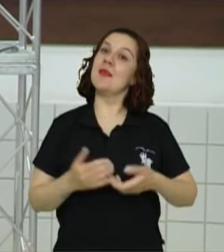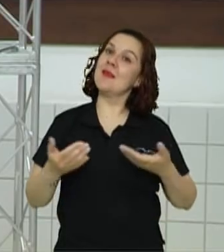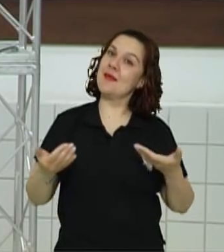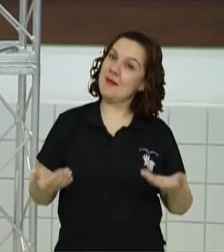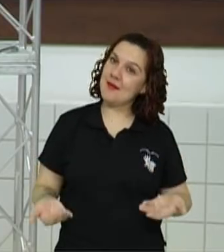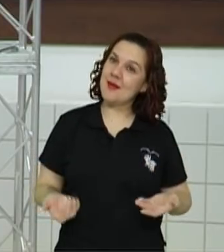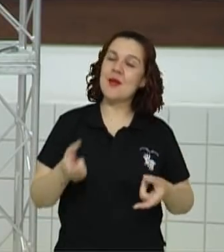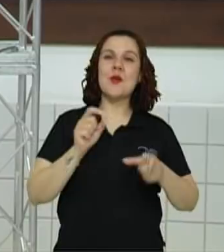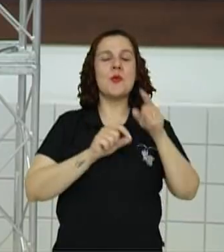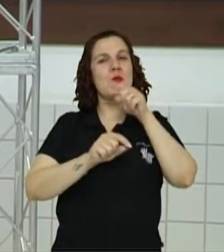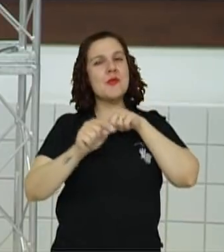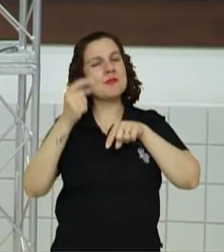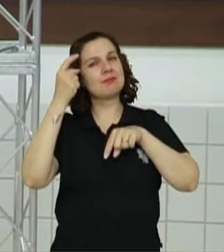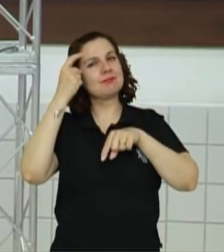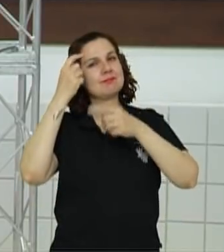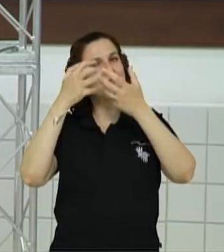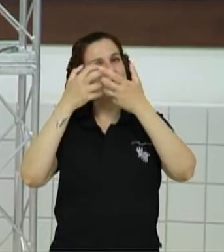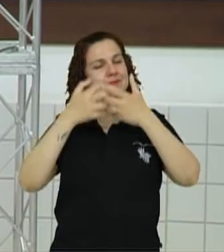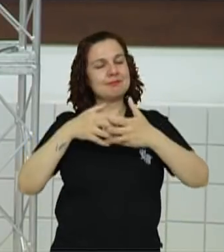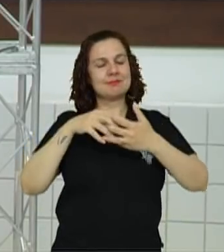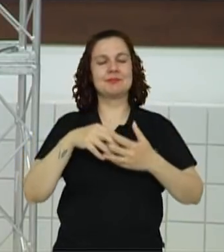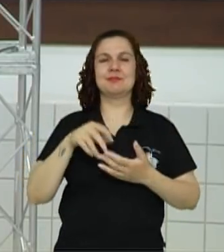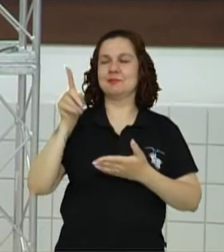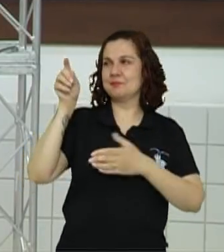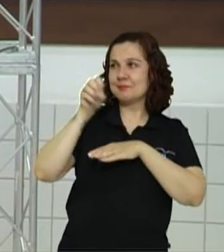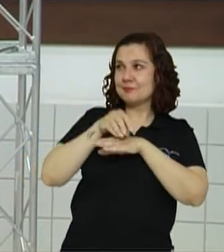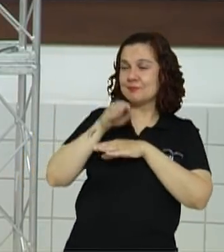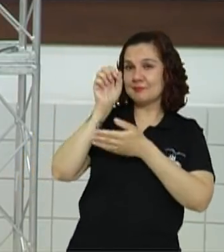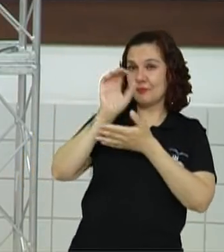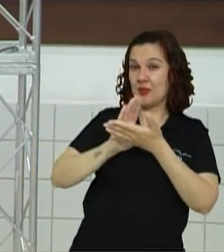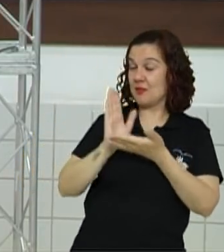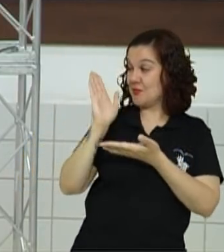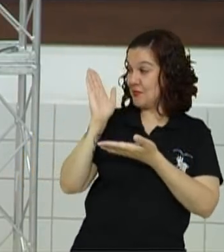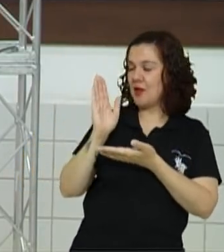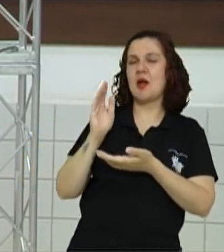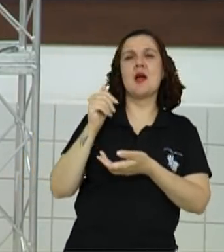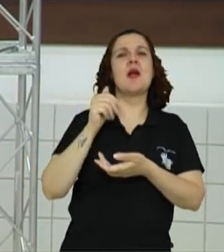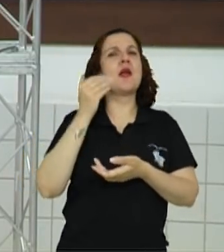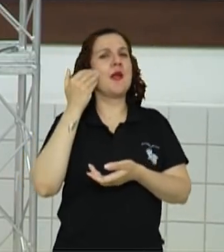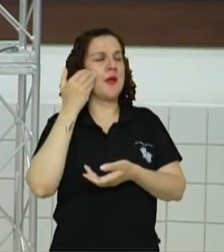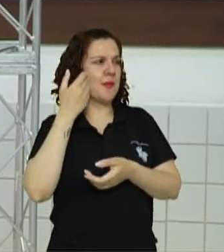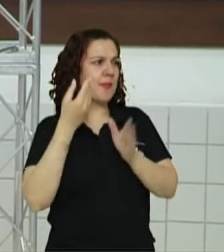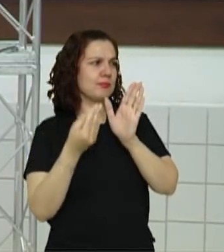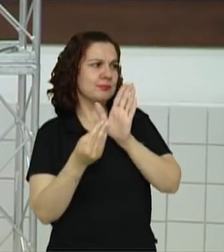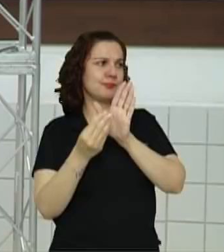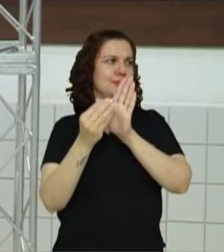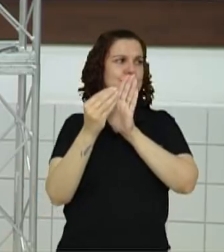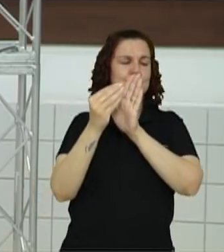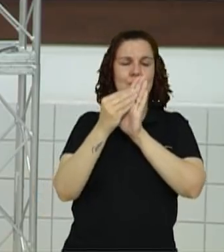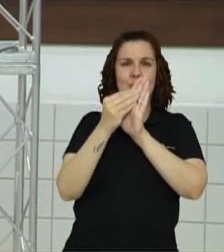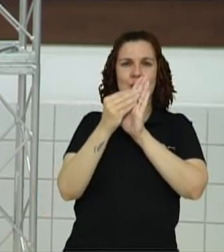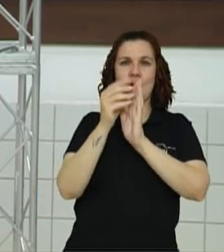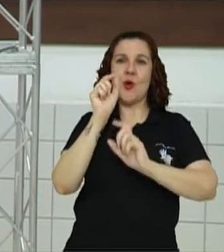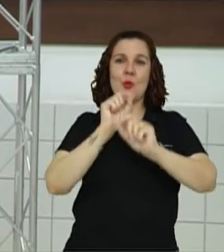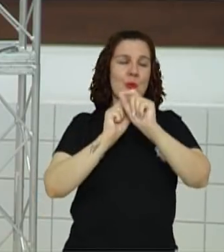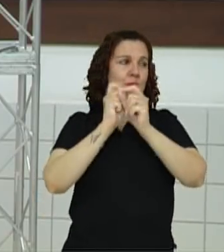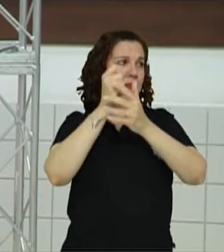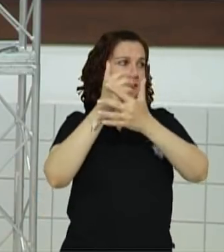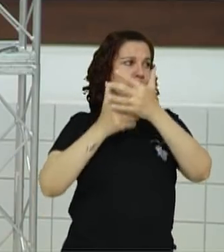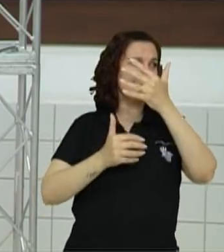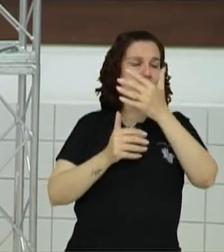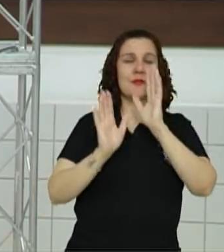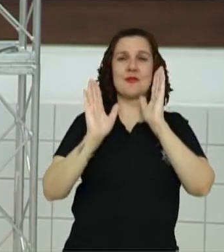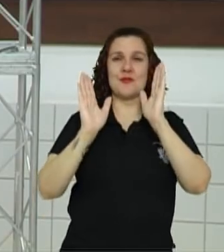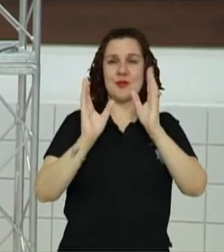E aí, gente, o que vocês acharam dessa proposta, né? Então, ela é literalmente a aplicação daquelas outras